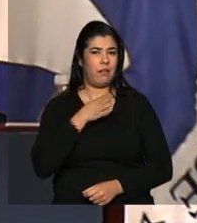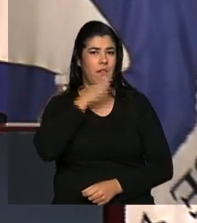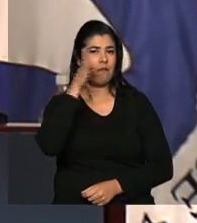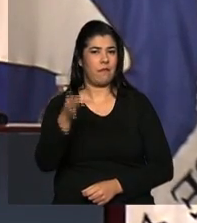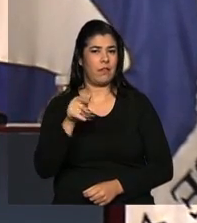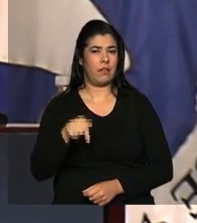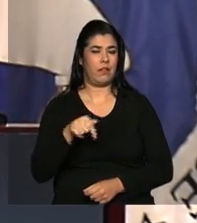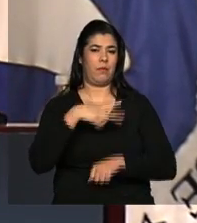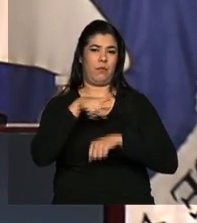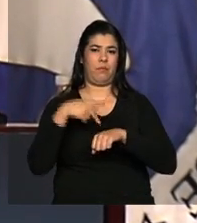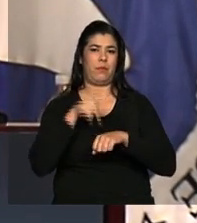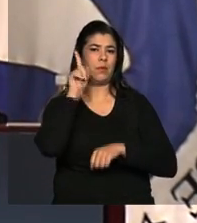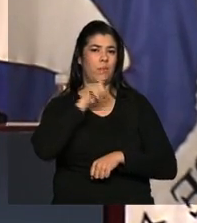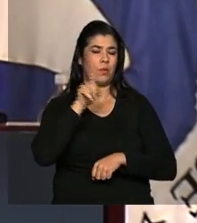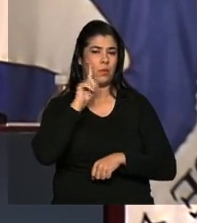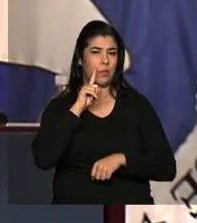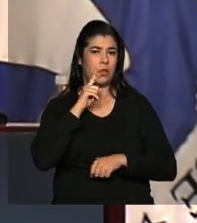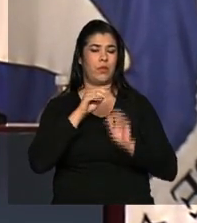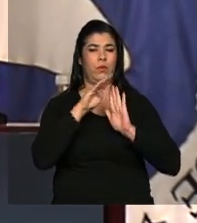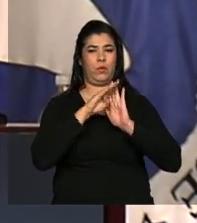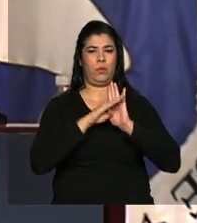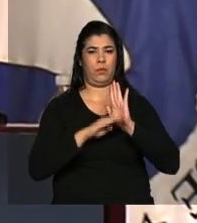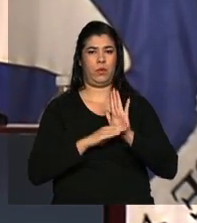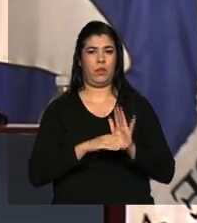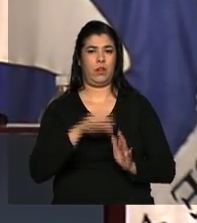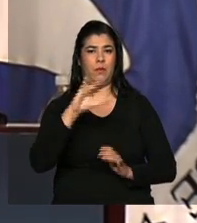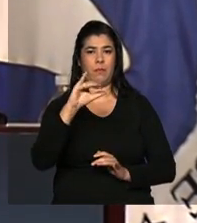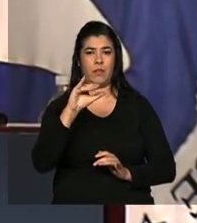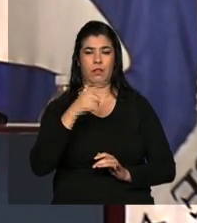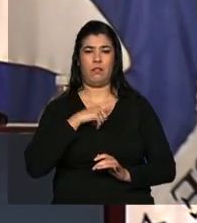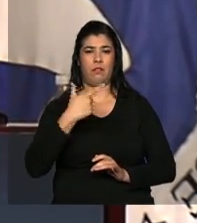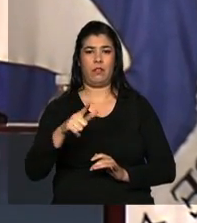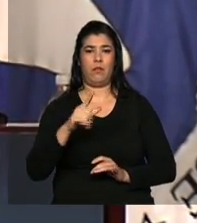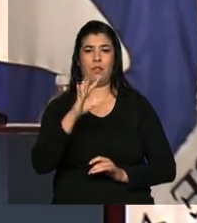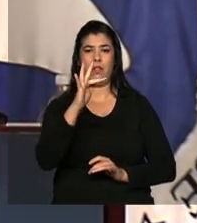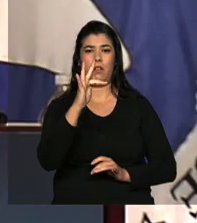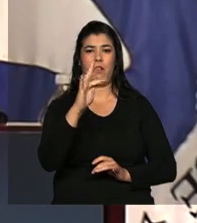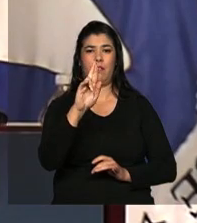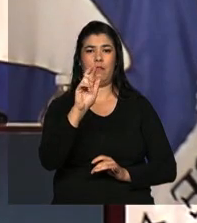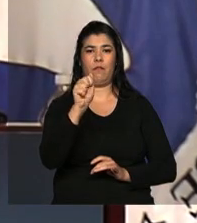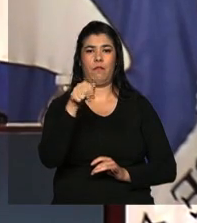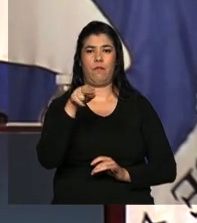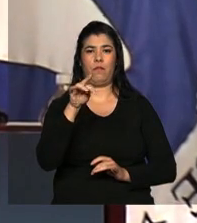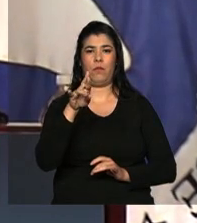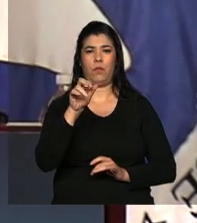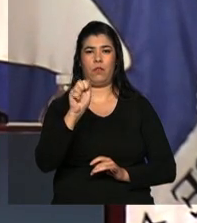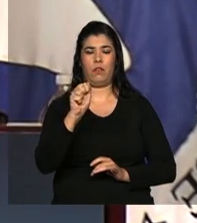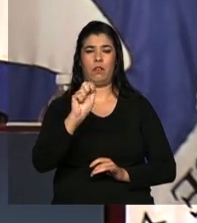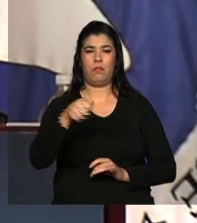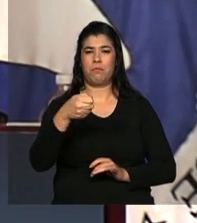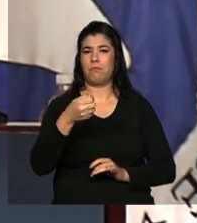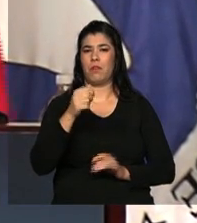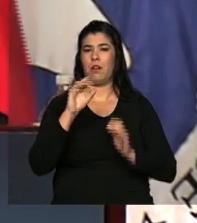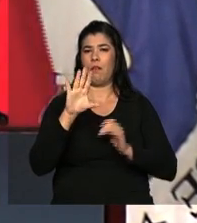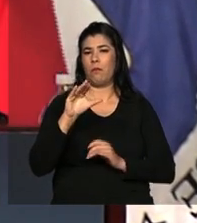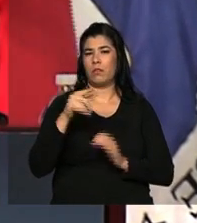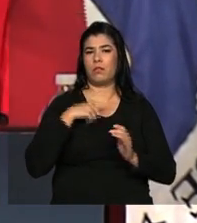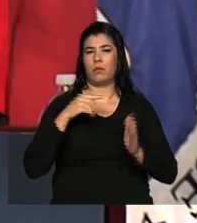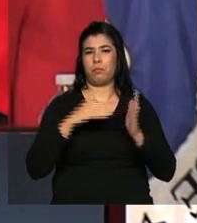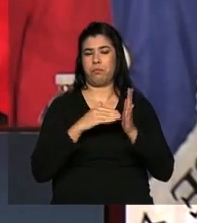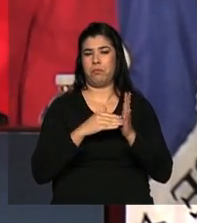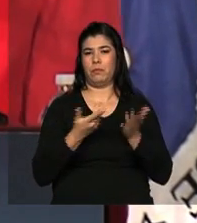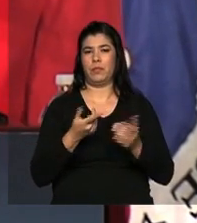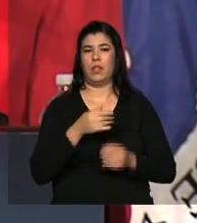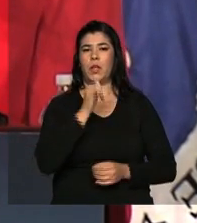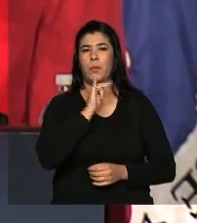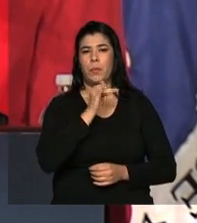Nós esperamos fomentar novas parcerias nesta área, ampliando a cooperação bilateral em temas